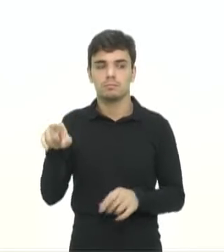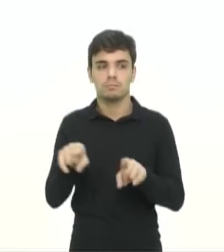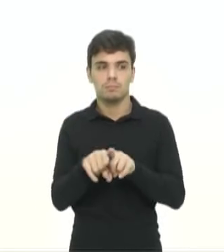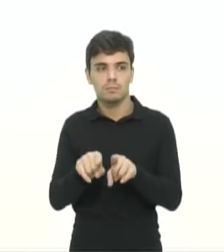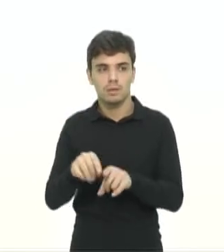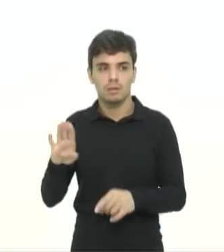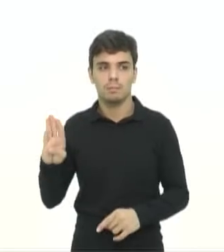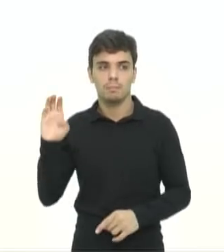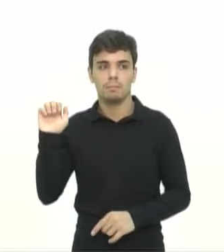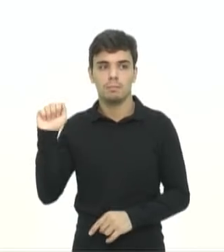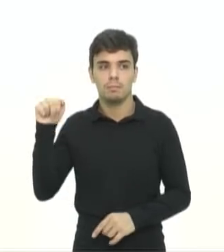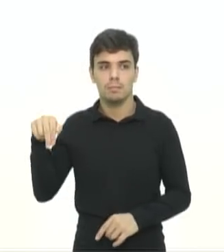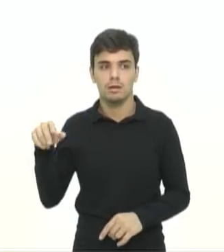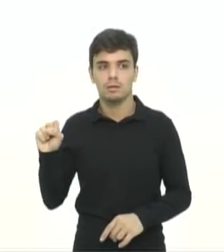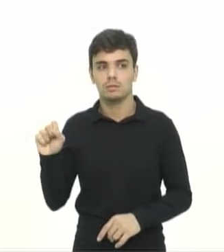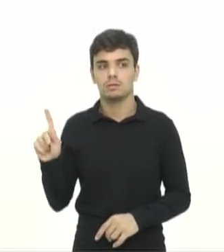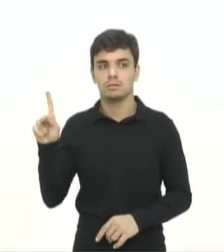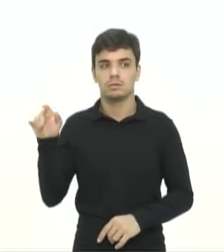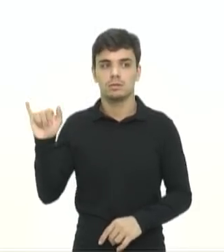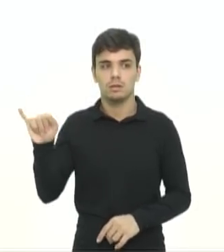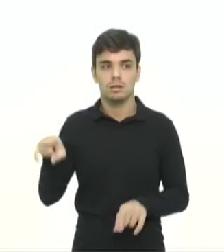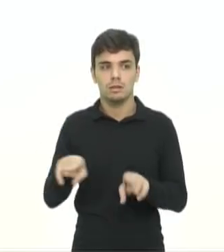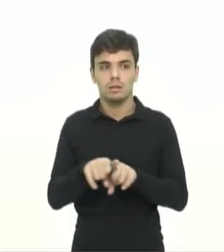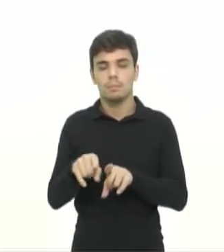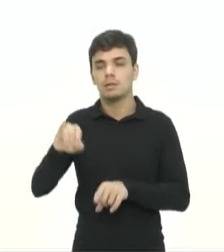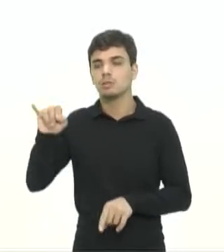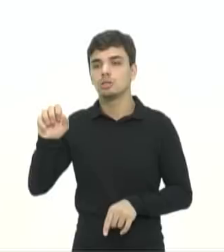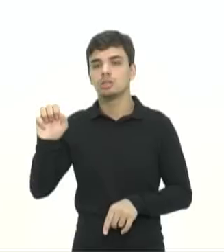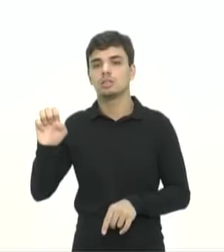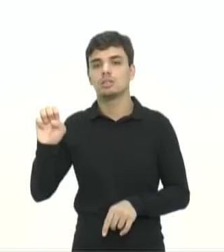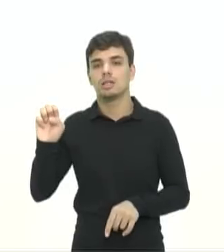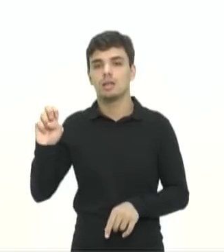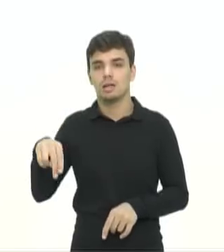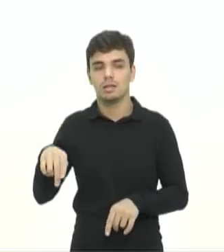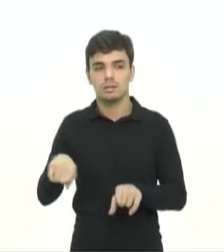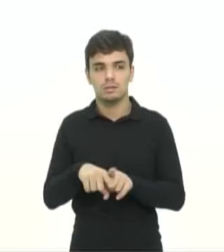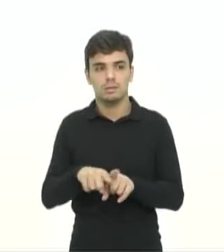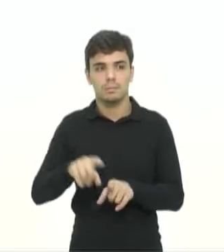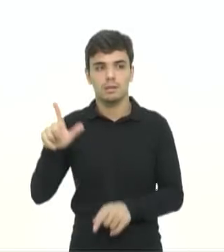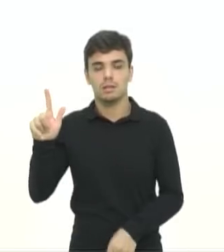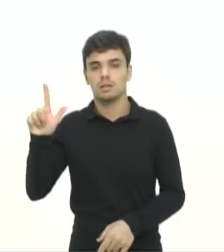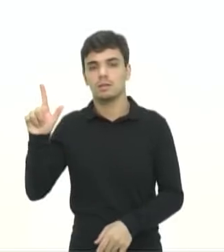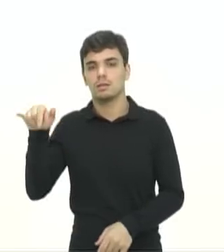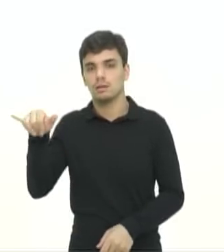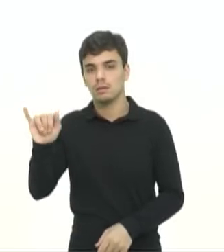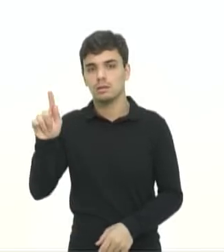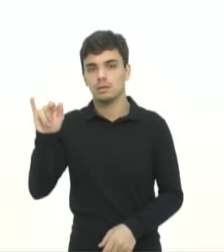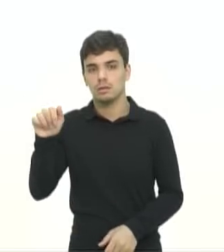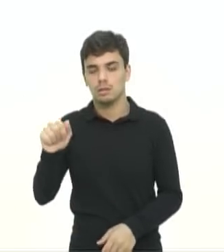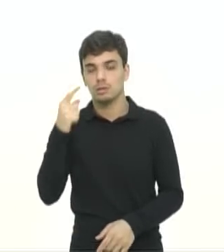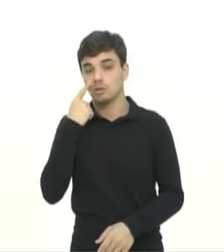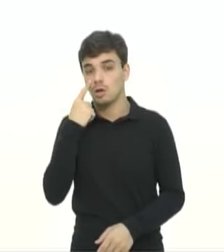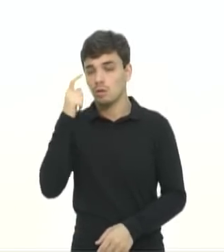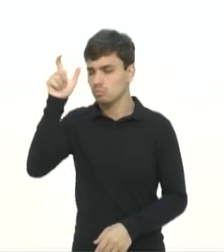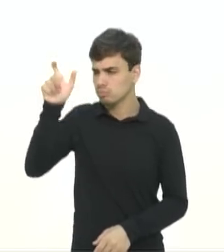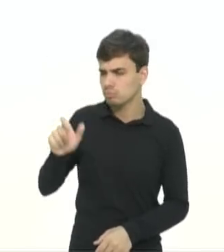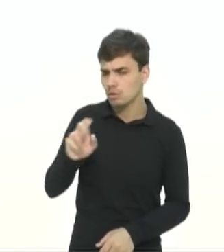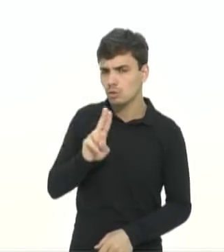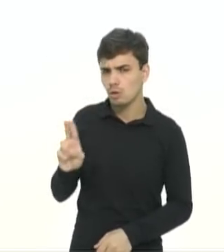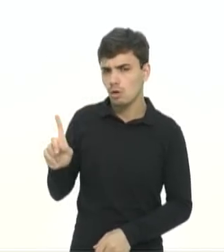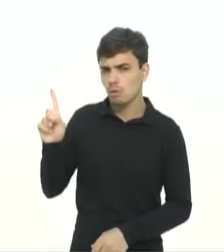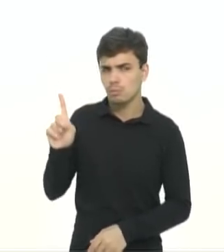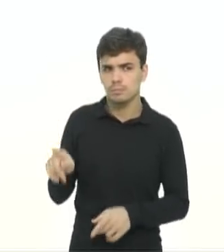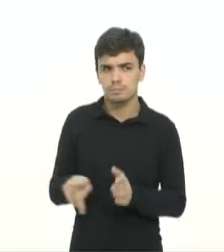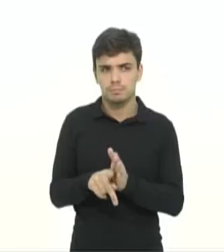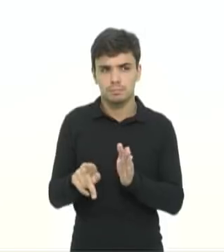Banksy, Damien Hirst, Jean-Michel Basquiat e Lygia Clark. Essa obra que vocês estão vendo é da Lygia